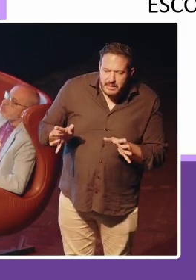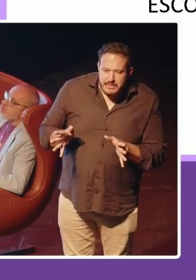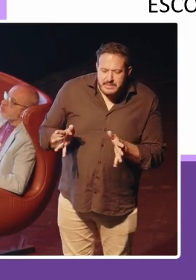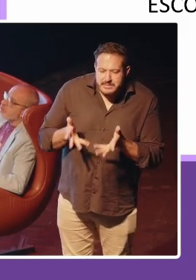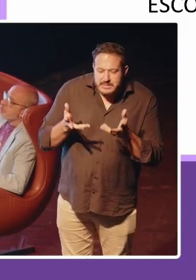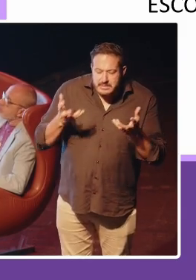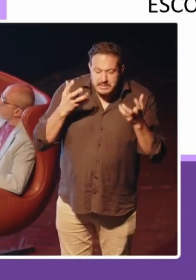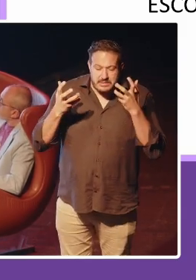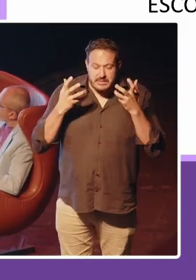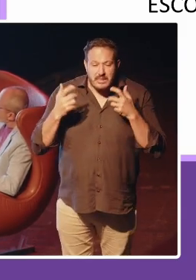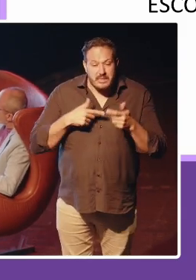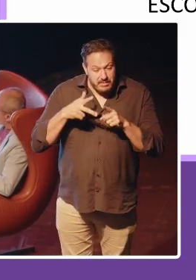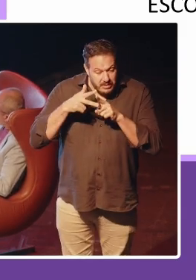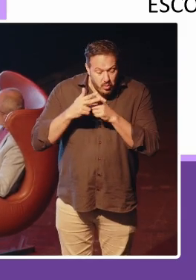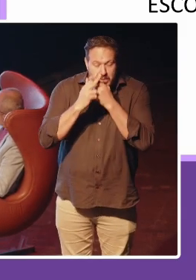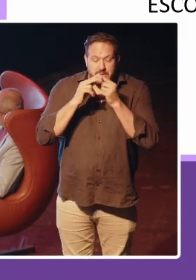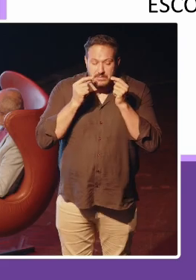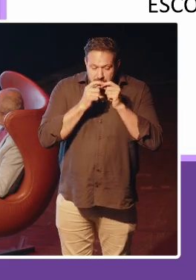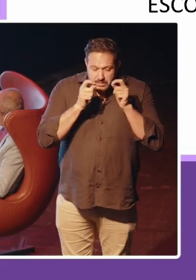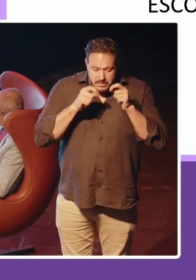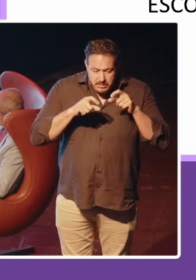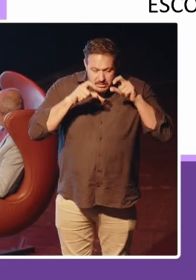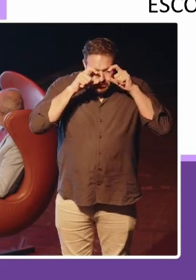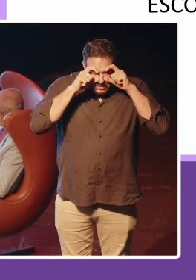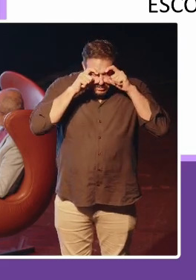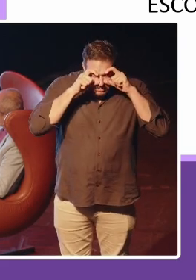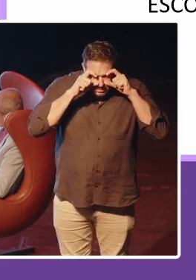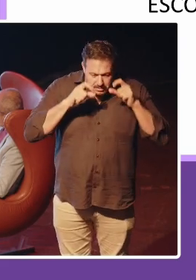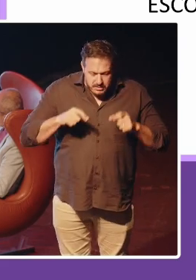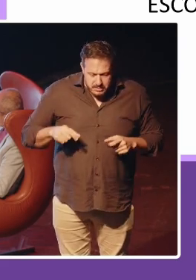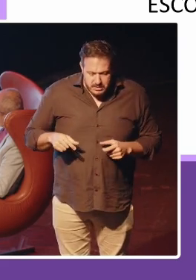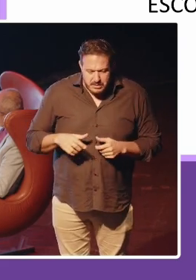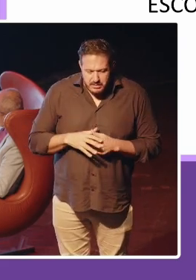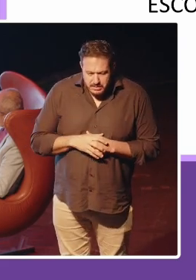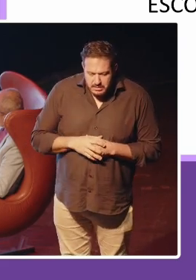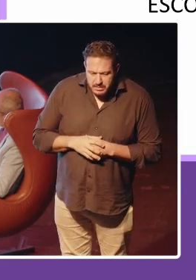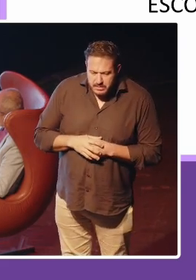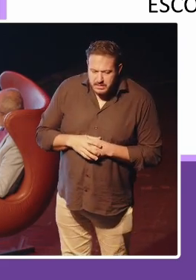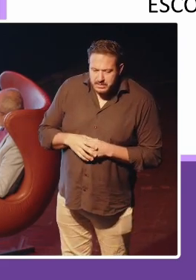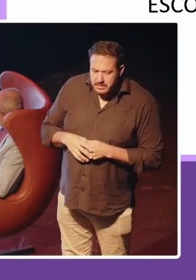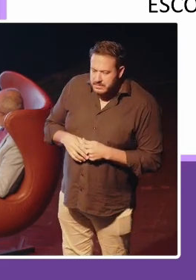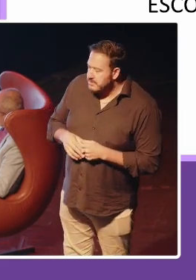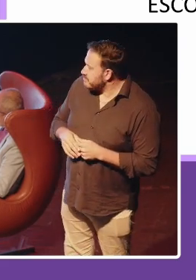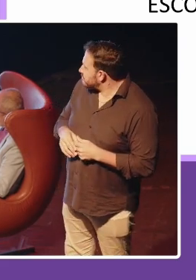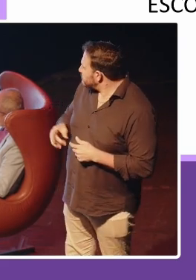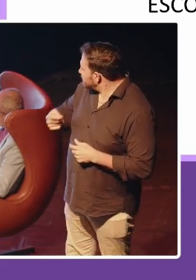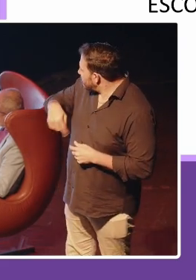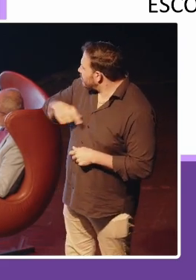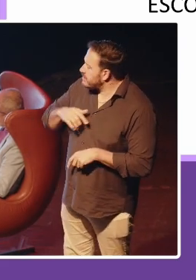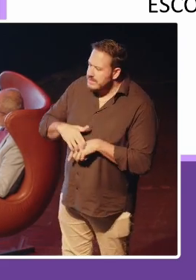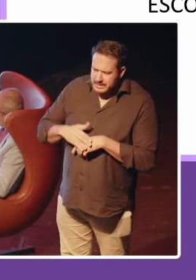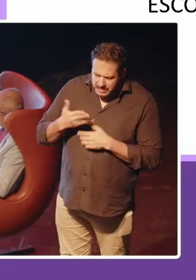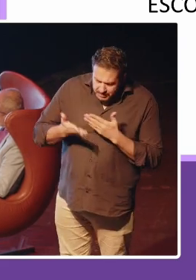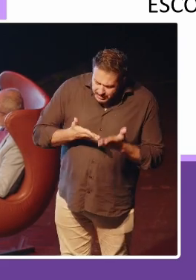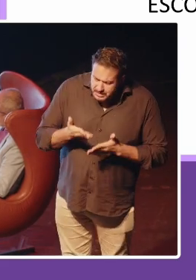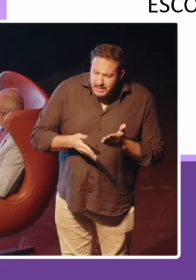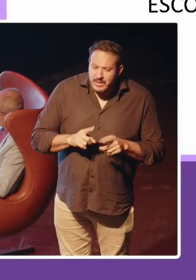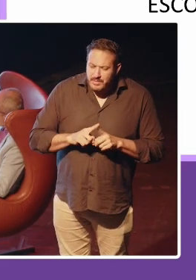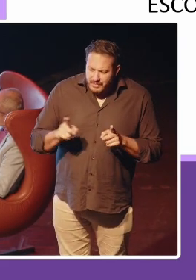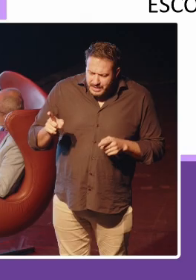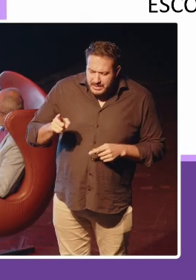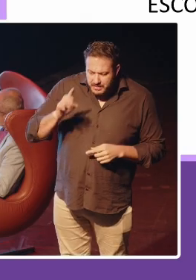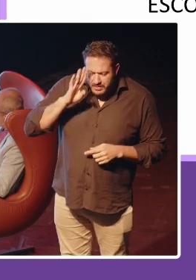se a gente corrige uma perda visual que é tão comum desde o processo de envelhecimento, desde um déficit refratário, mas principalmente problemas